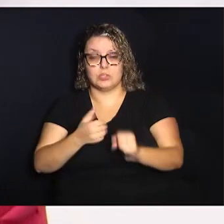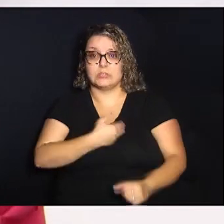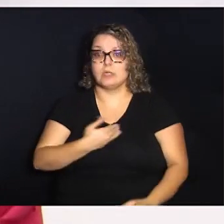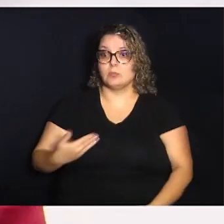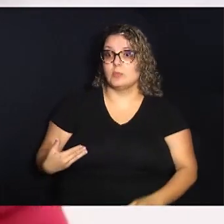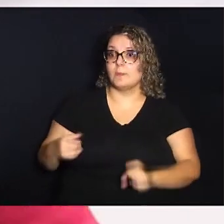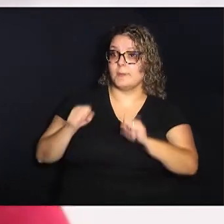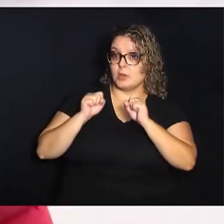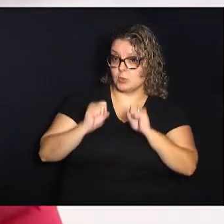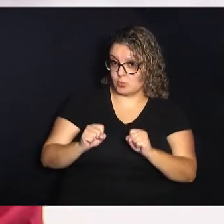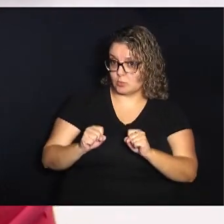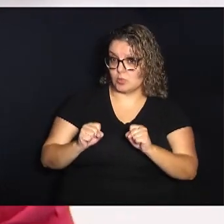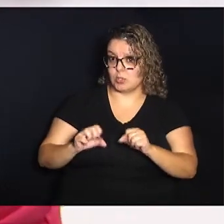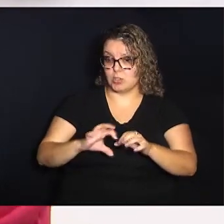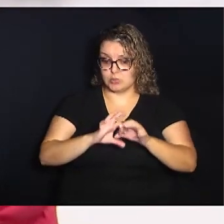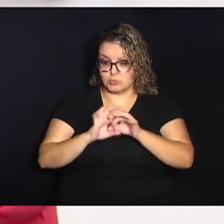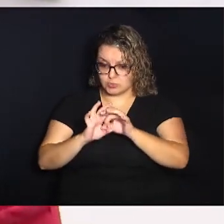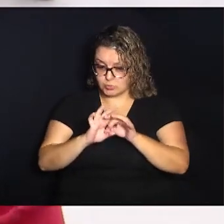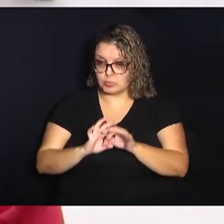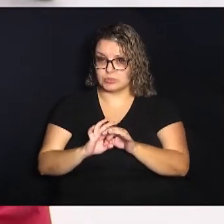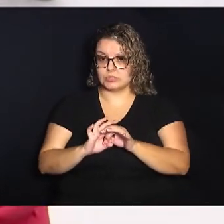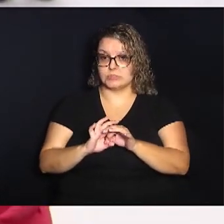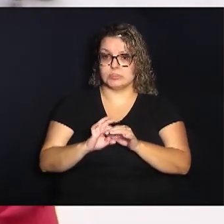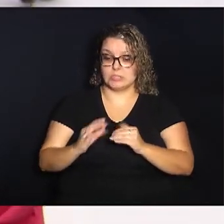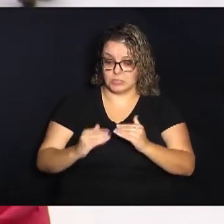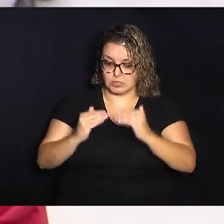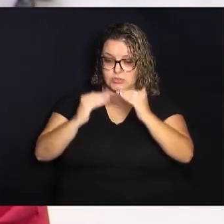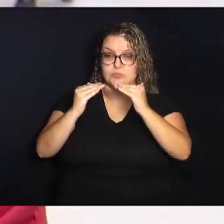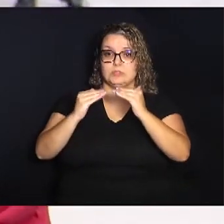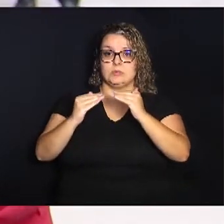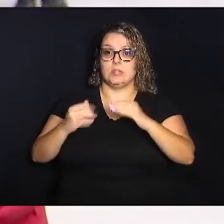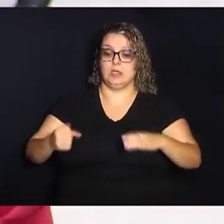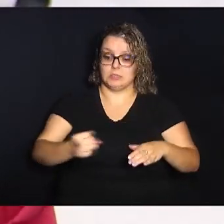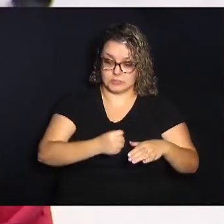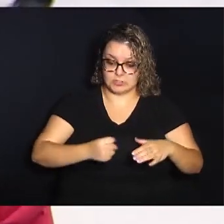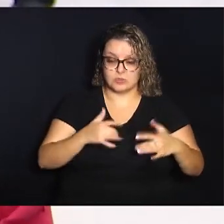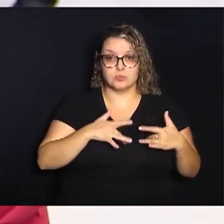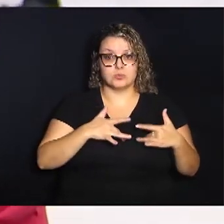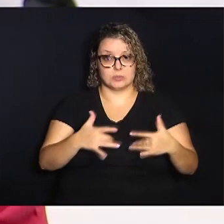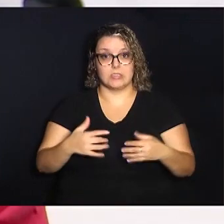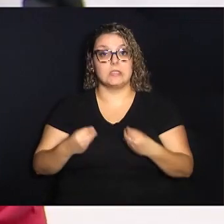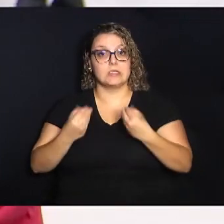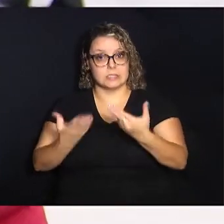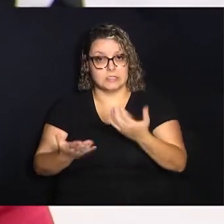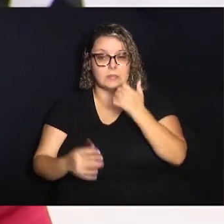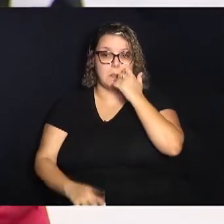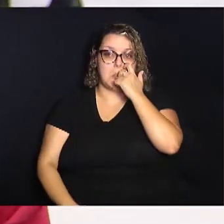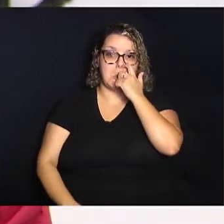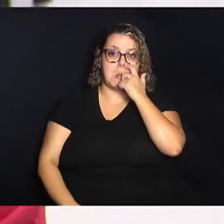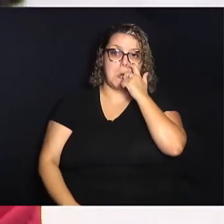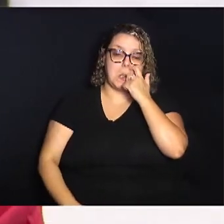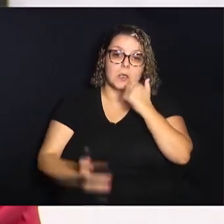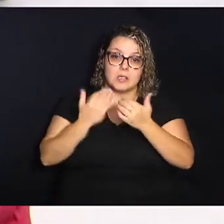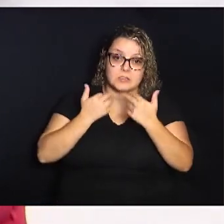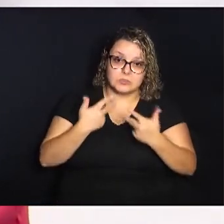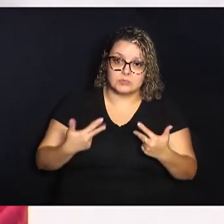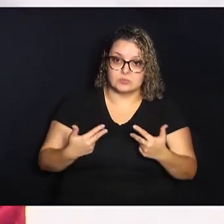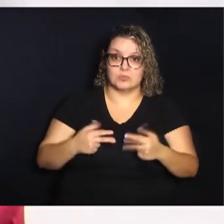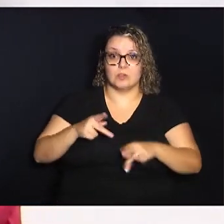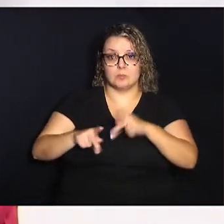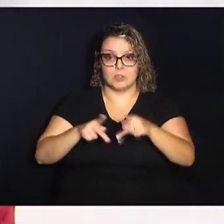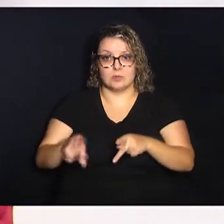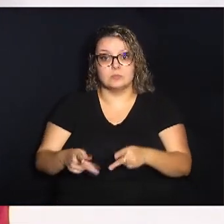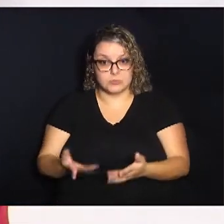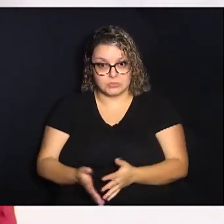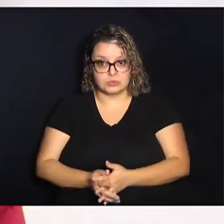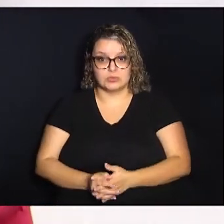eles possam se unificar e desenvolver essas cozinhas solidárias e oferecer essas refeições para a população em